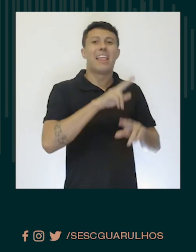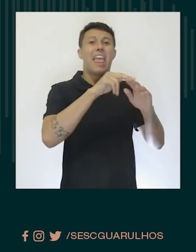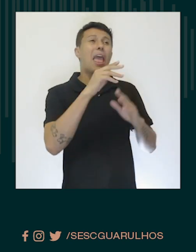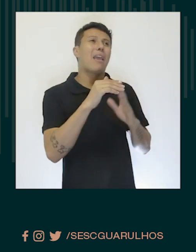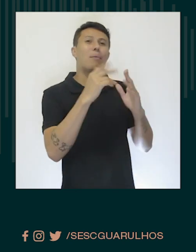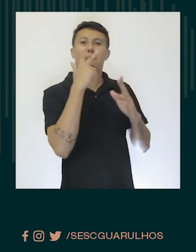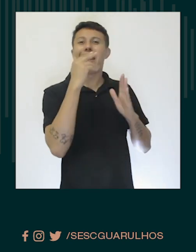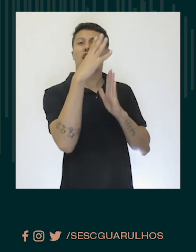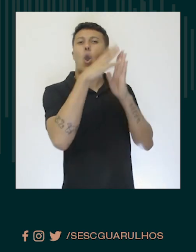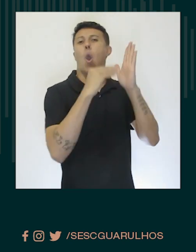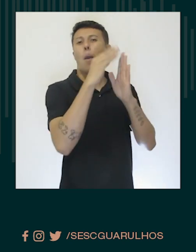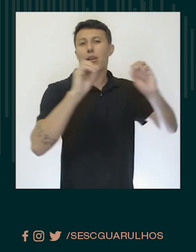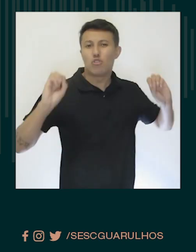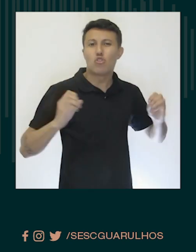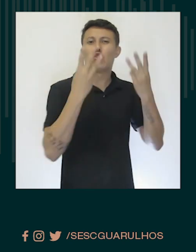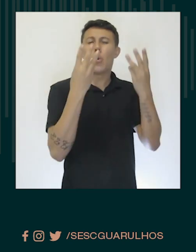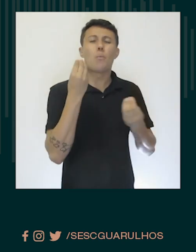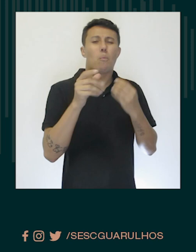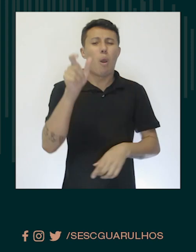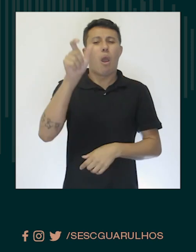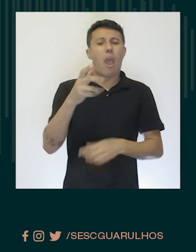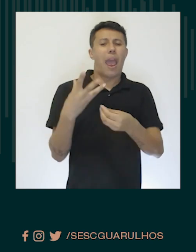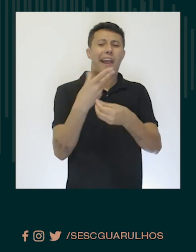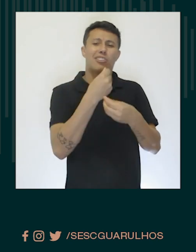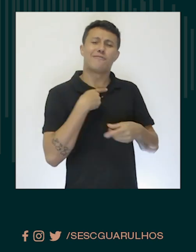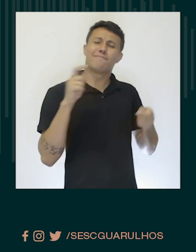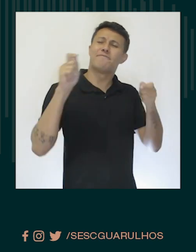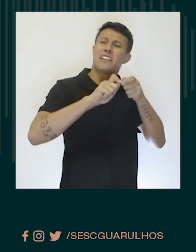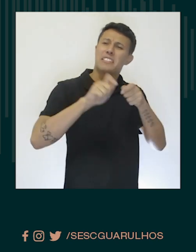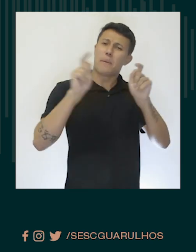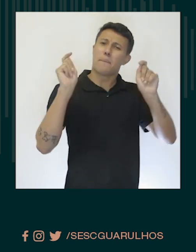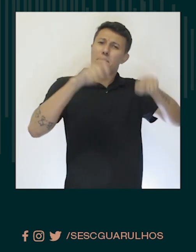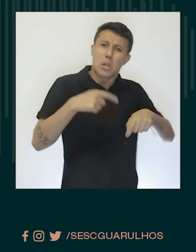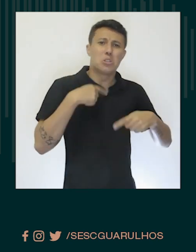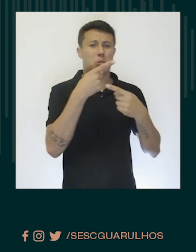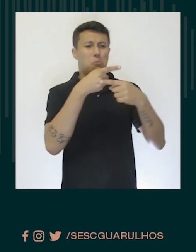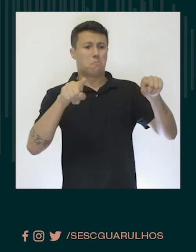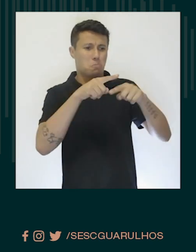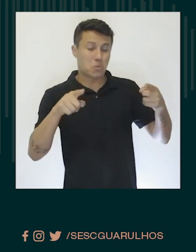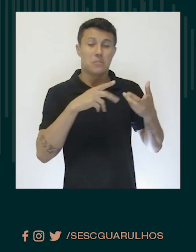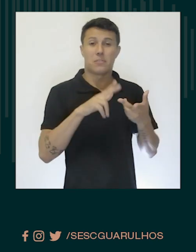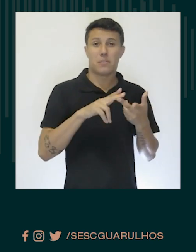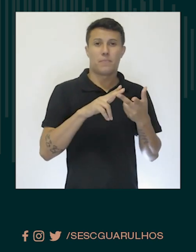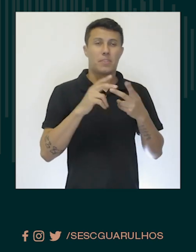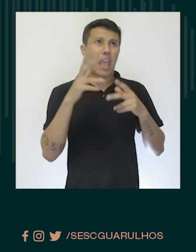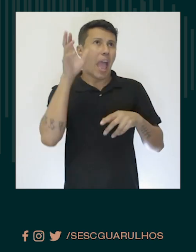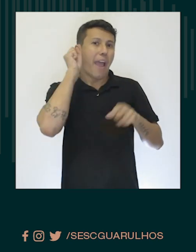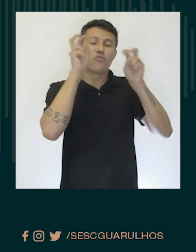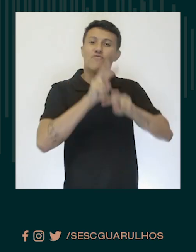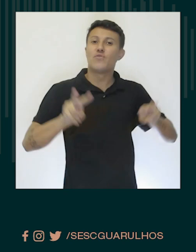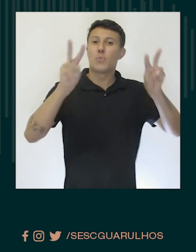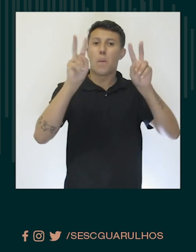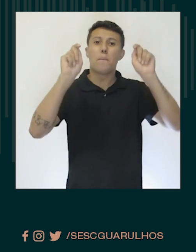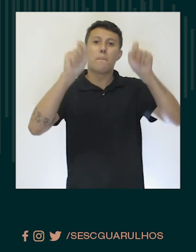como artista, a gente pode fazer como músico, usando o audiovisual, que pode ser um final, não